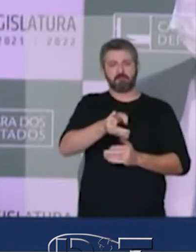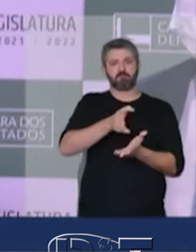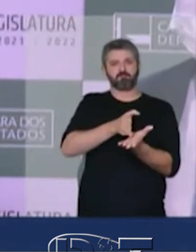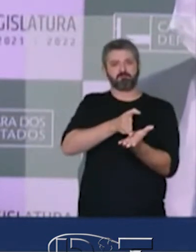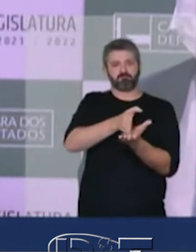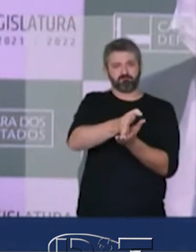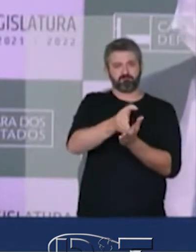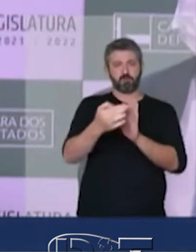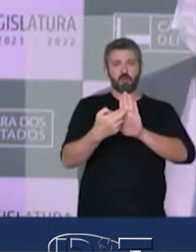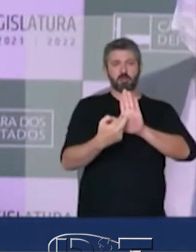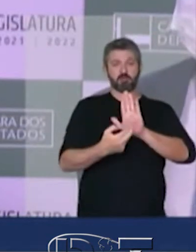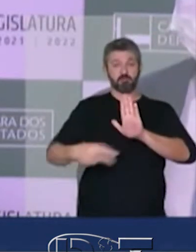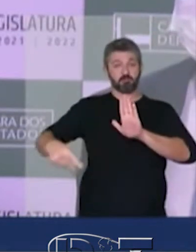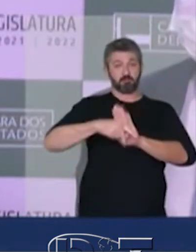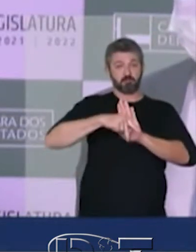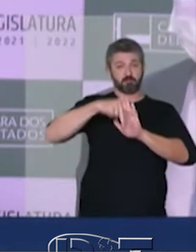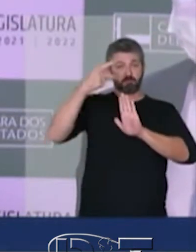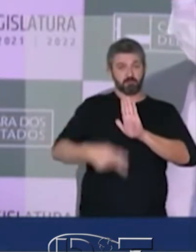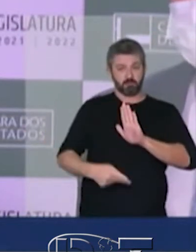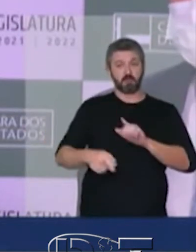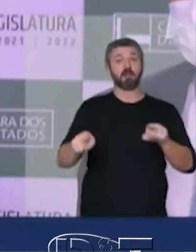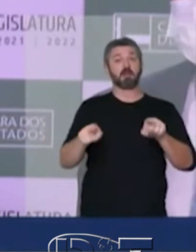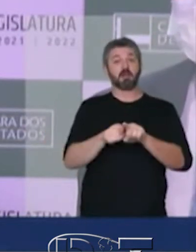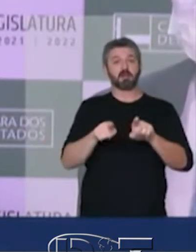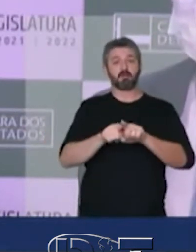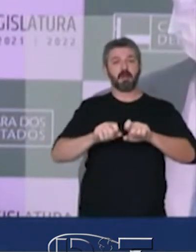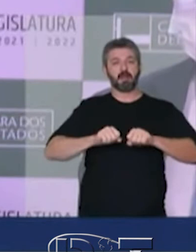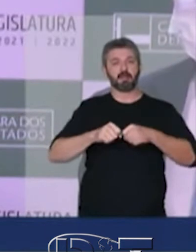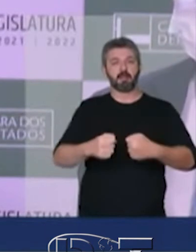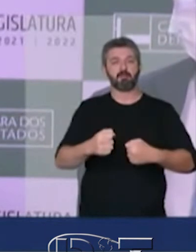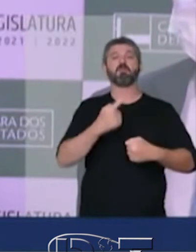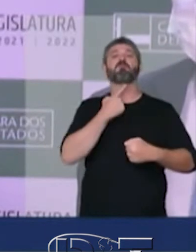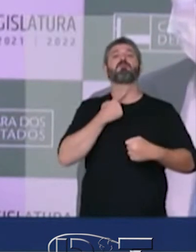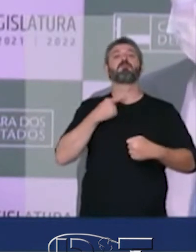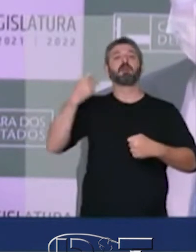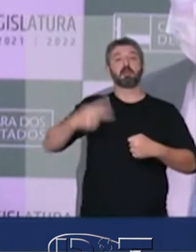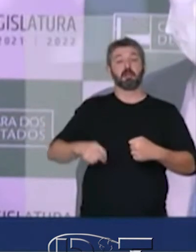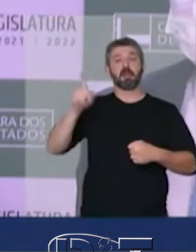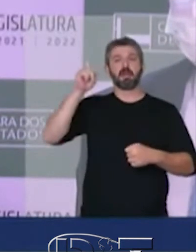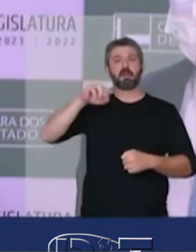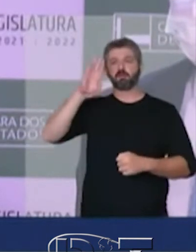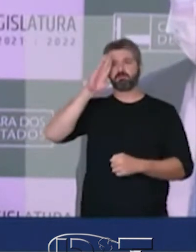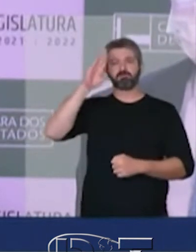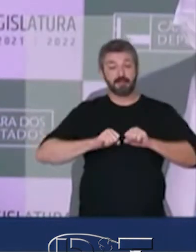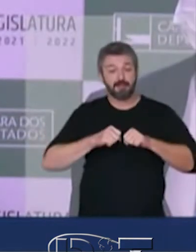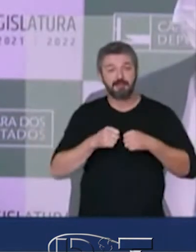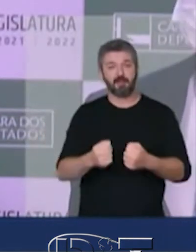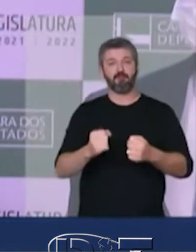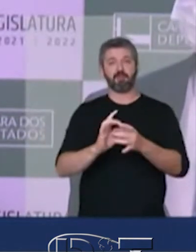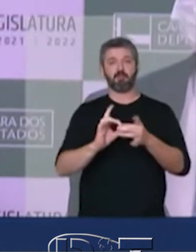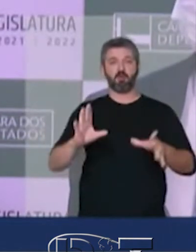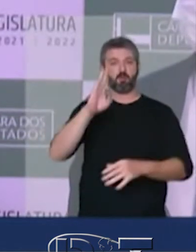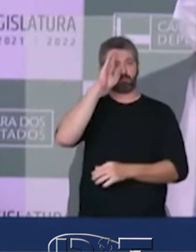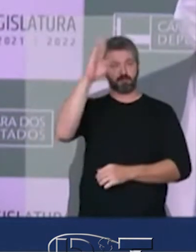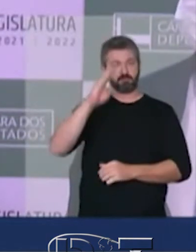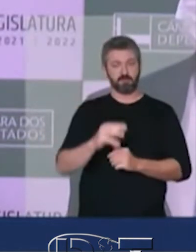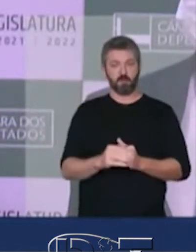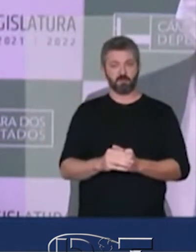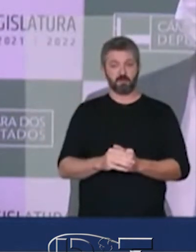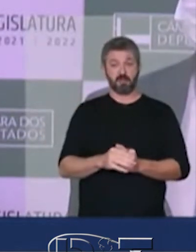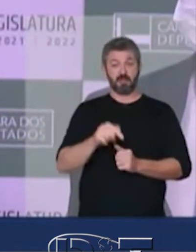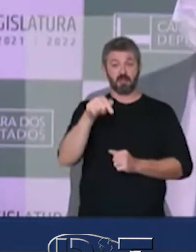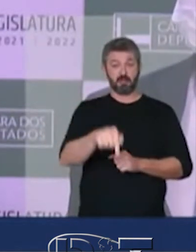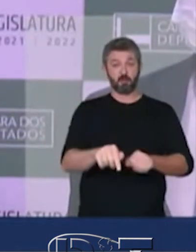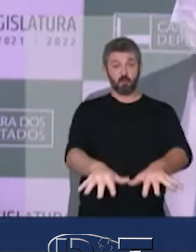do regimento e pela defesa da sua vontade, que é a expressão máxima da democracia. O plenário será o juiz